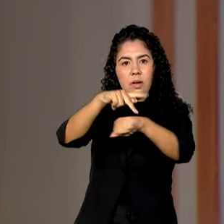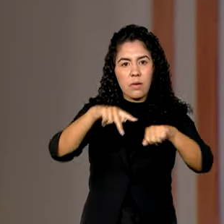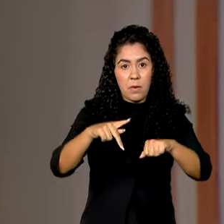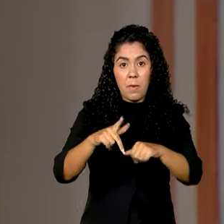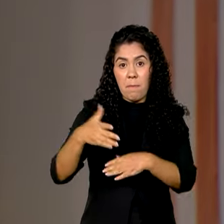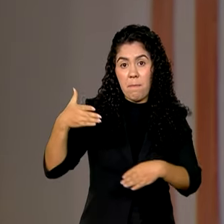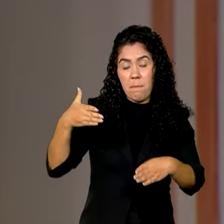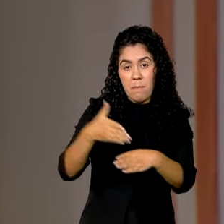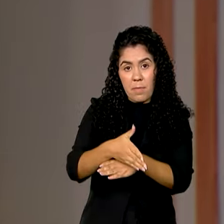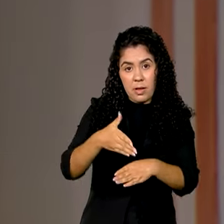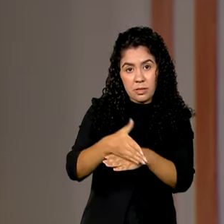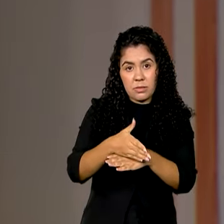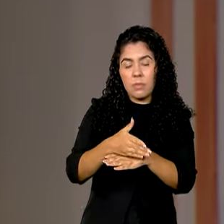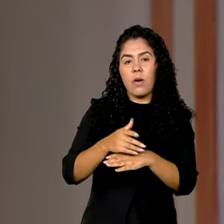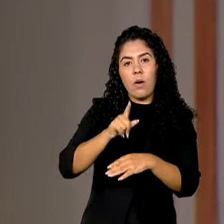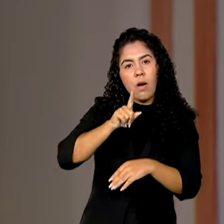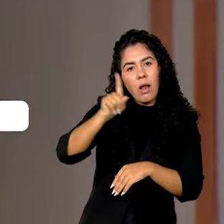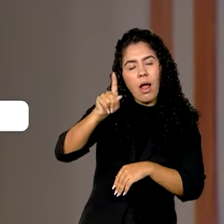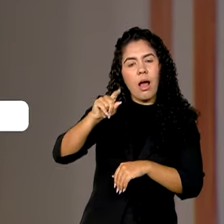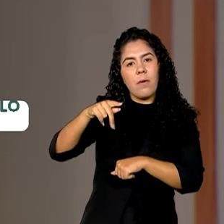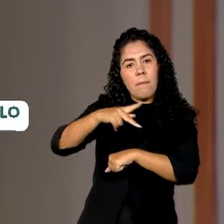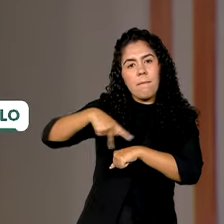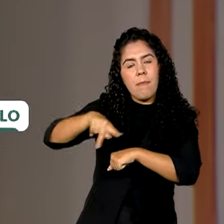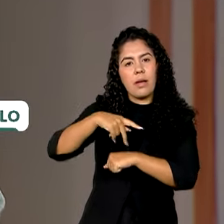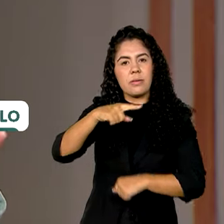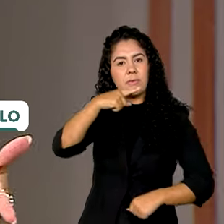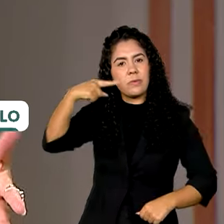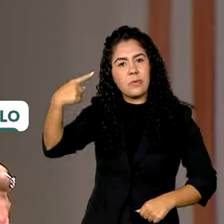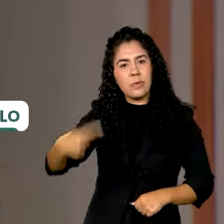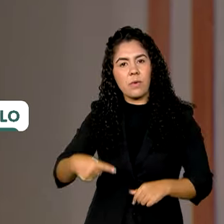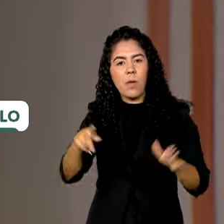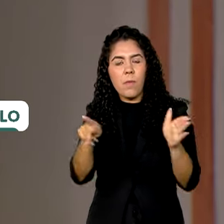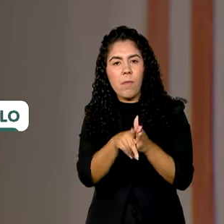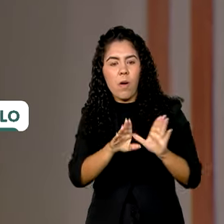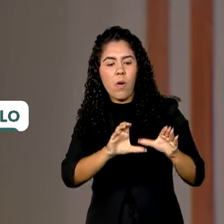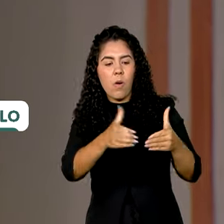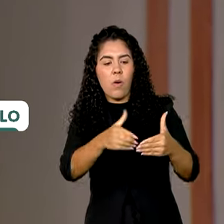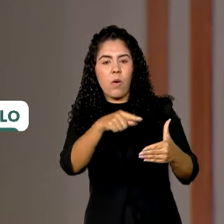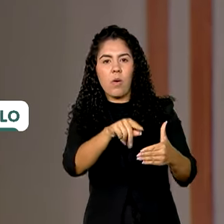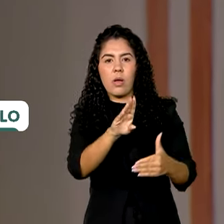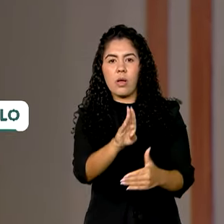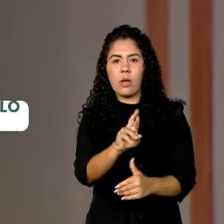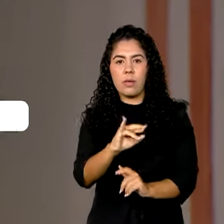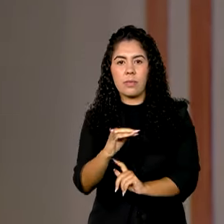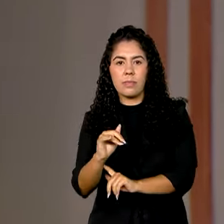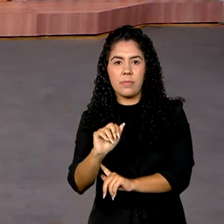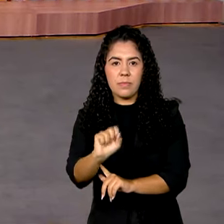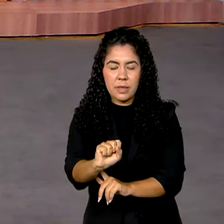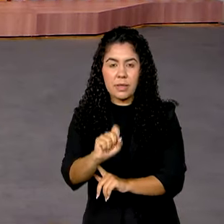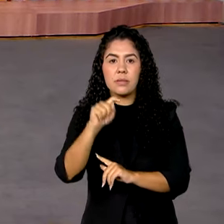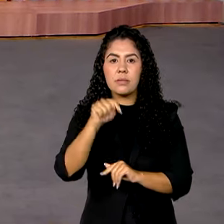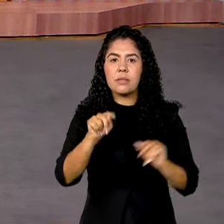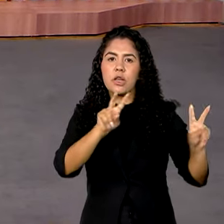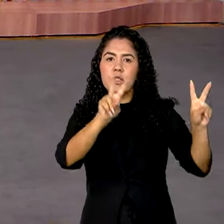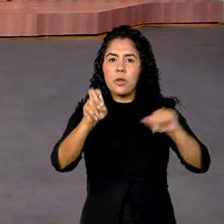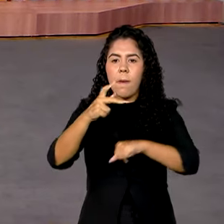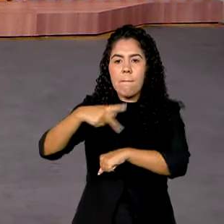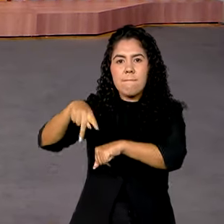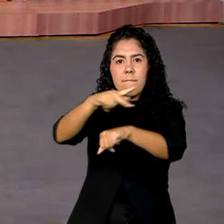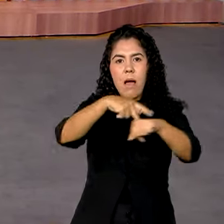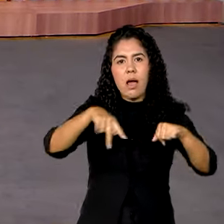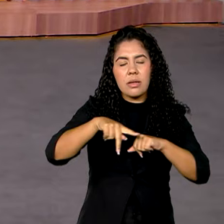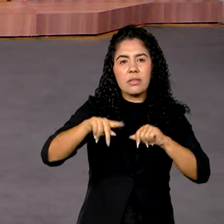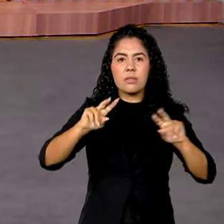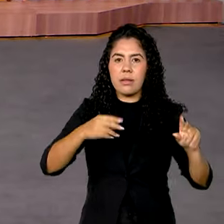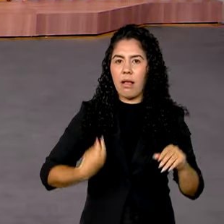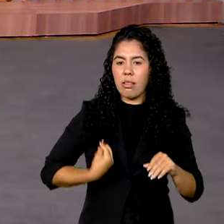do último dia da Cúpula do brix o grupo que reúne as maiores economias emergentes do mundo a cúpula aprovou a entrada